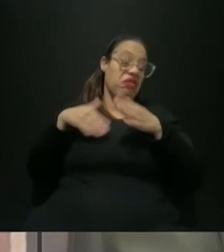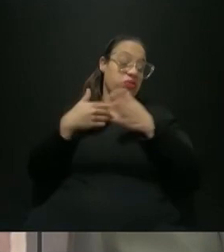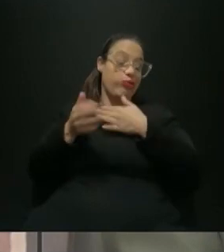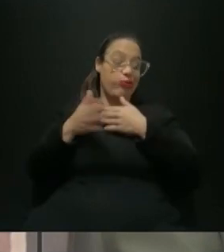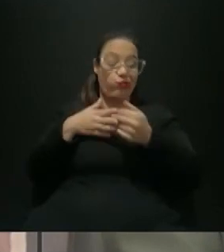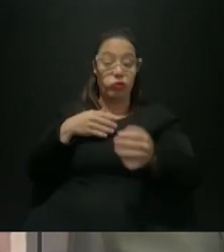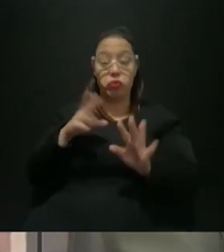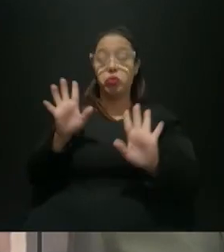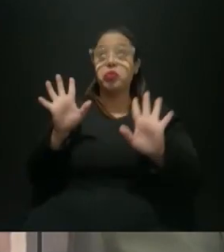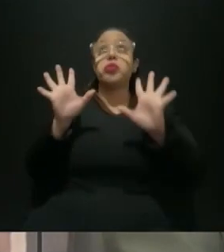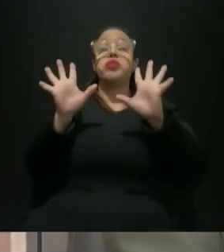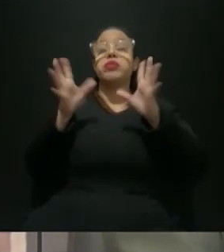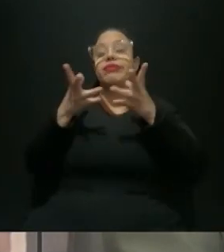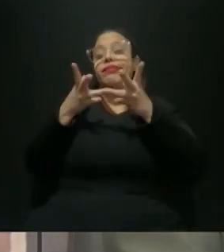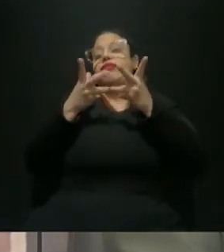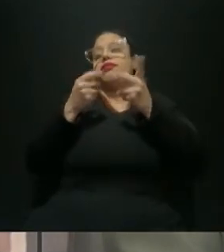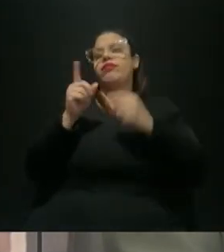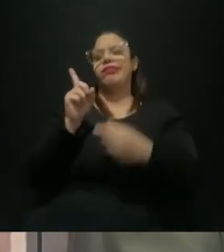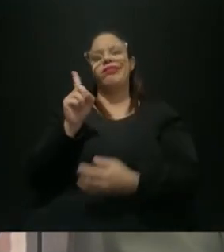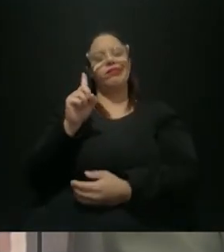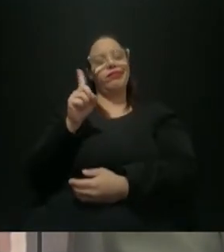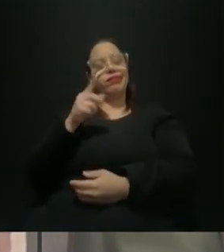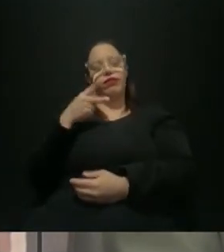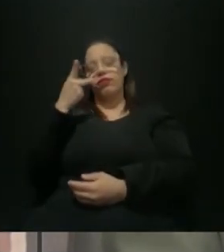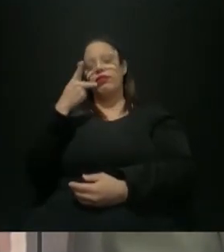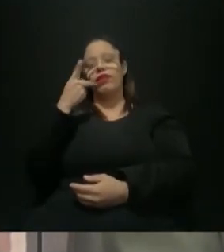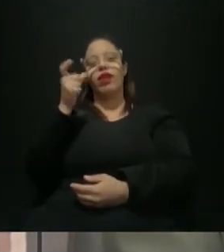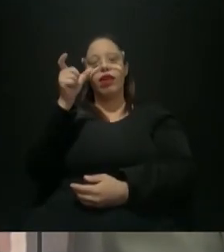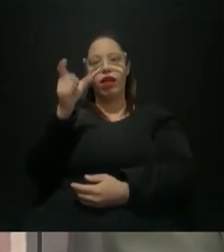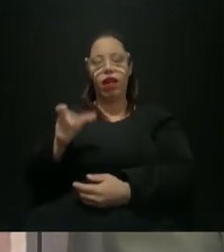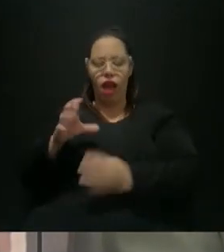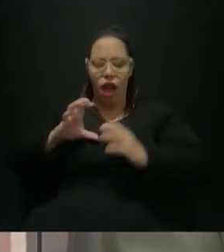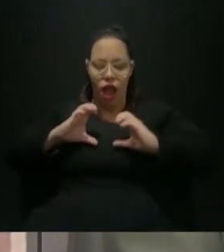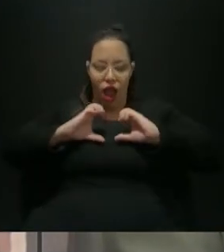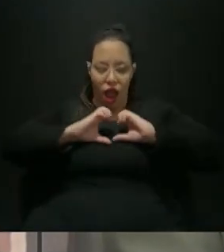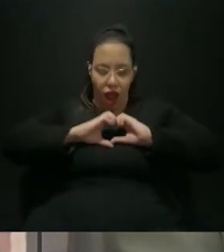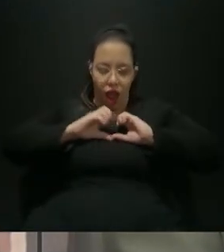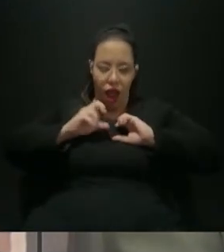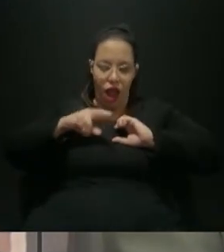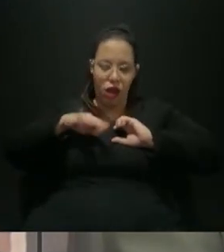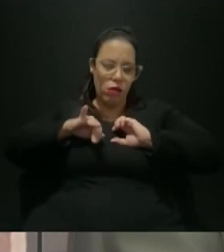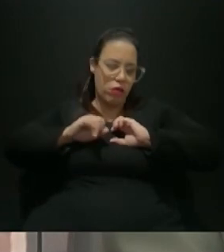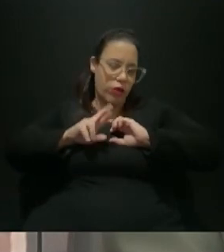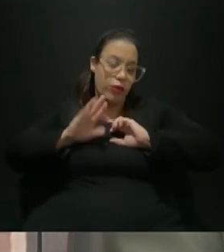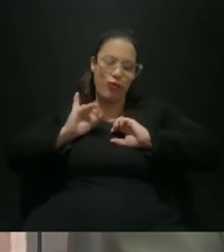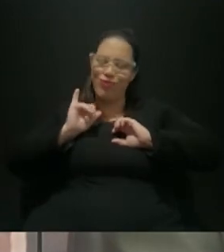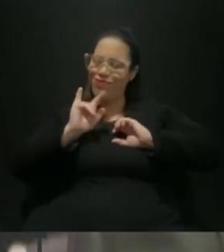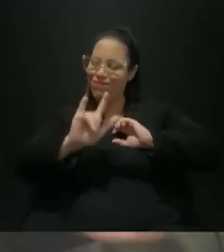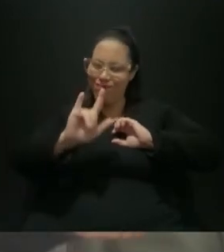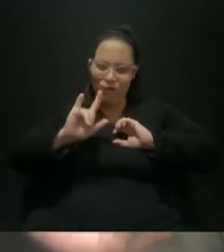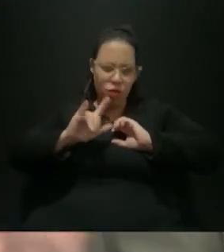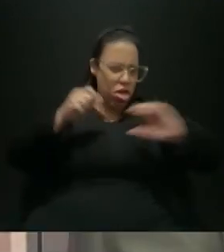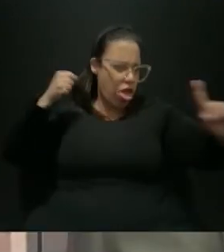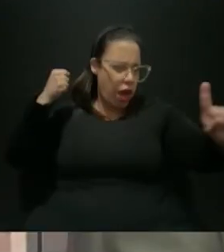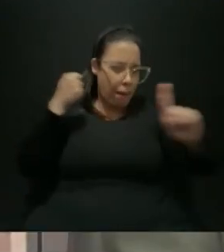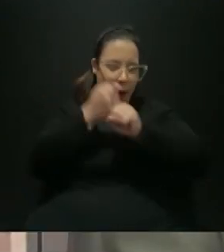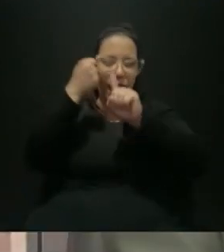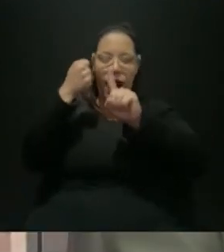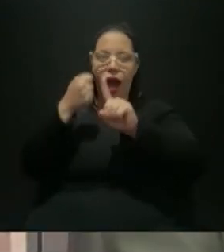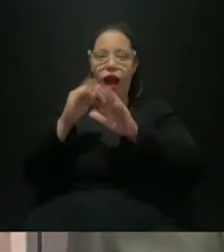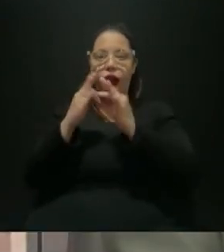romantizada, mas não, a gente está falando uma palavra que é o amor, que é o afeto, que tem um impacto direto. Tanto é que família acolhedora